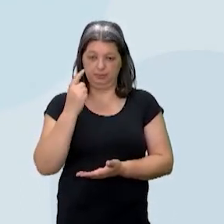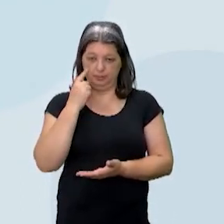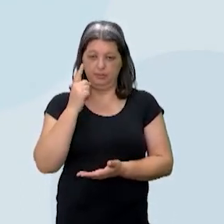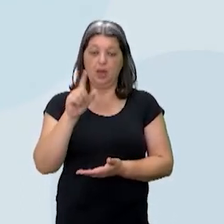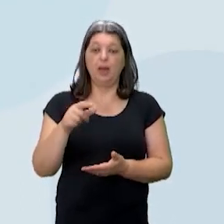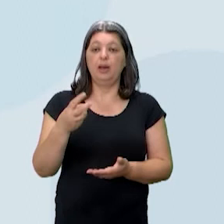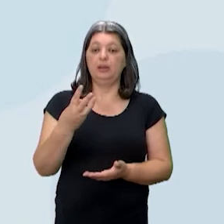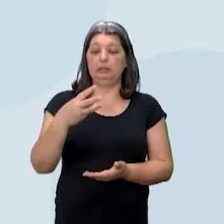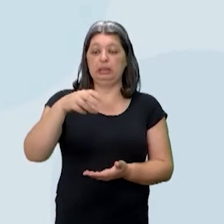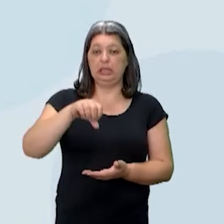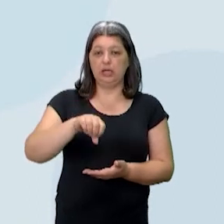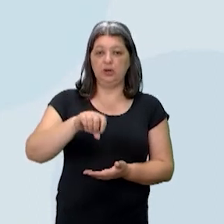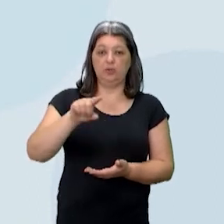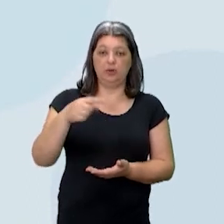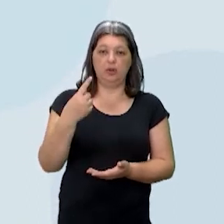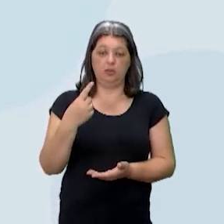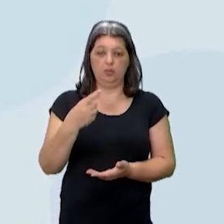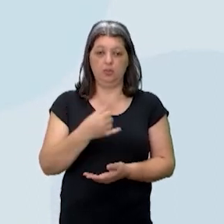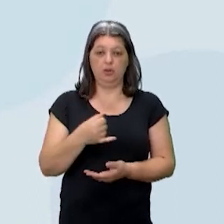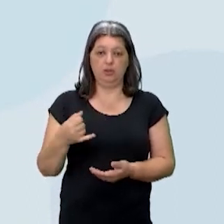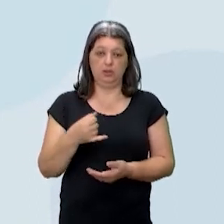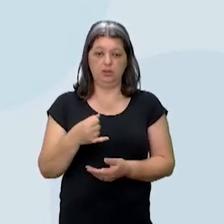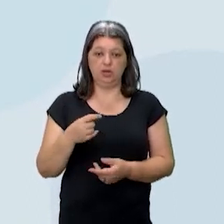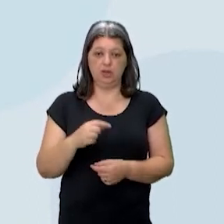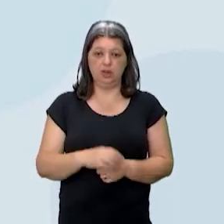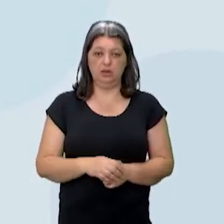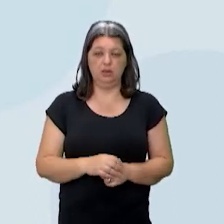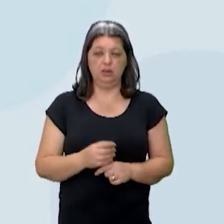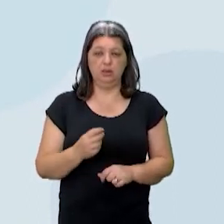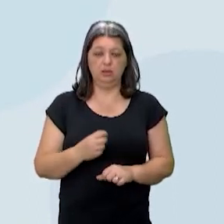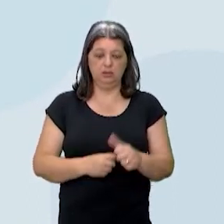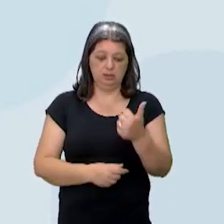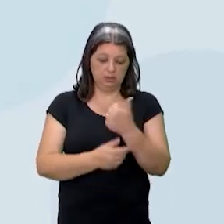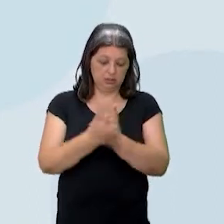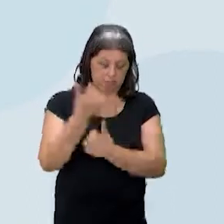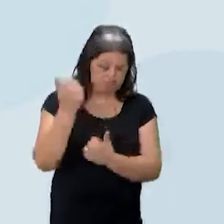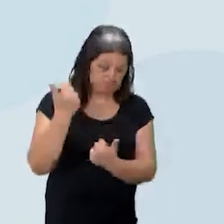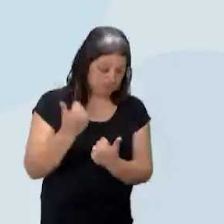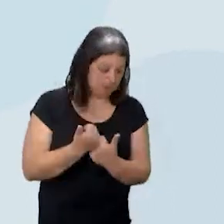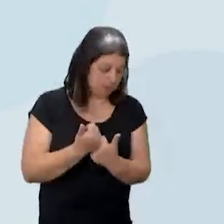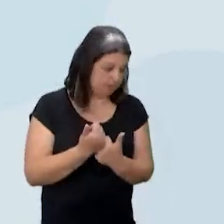39 é um salgadinho a menos. Então, o que eu vou fazer? Eu vou pegar R$